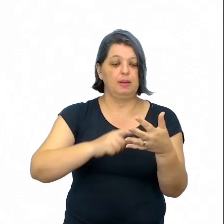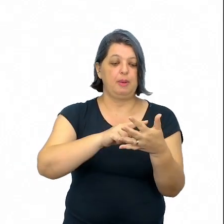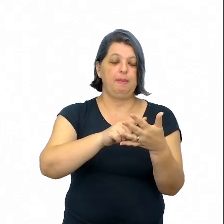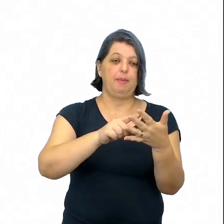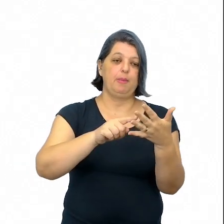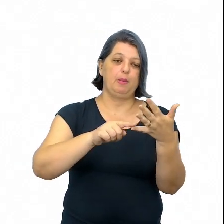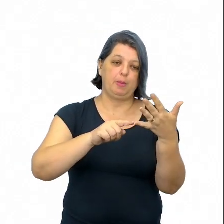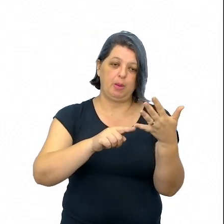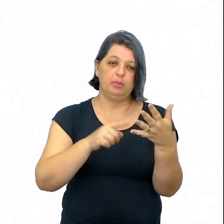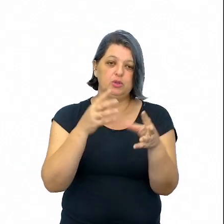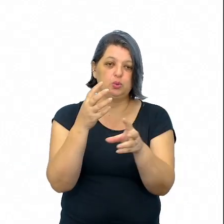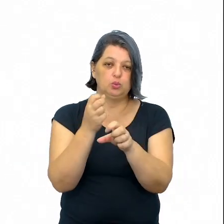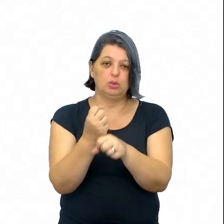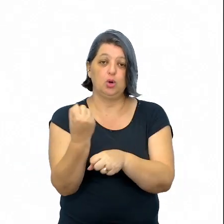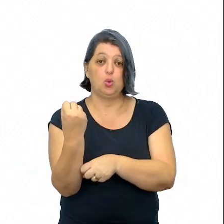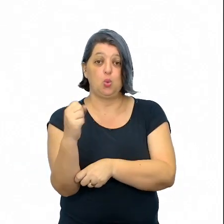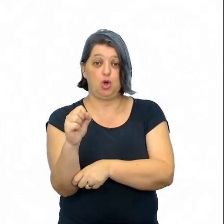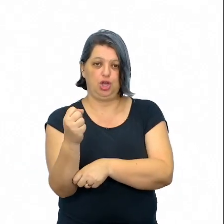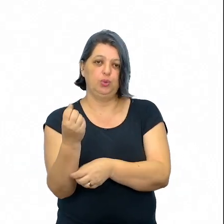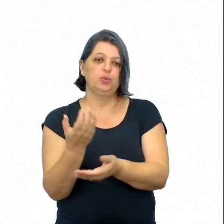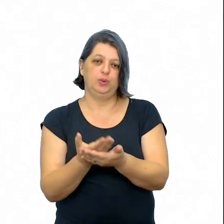As nossas 8 aulas,